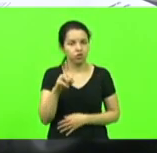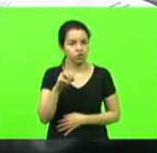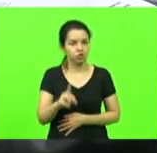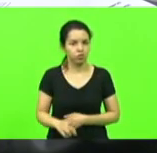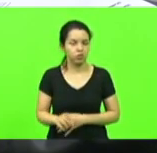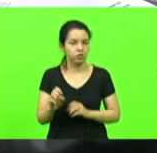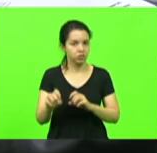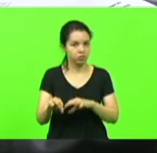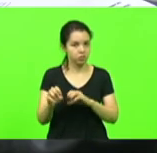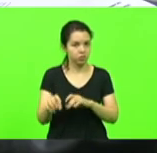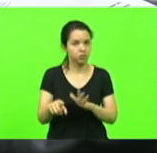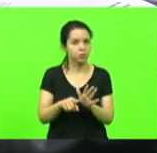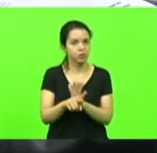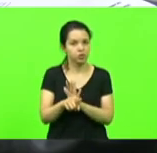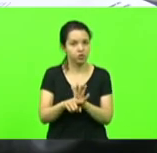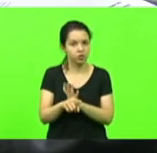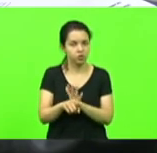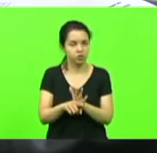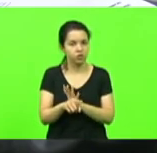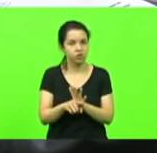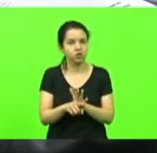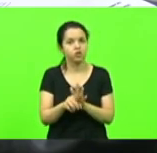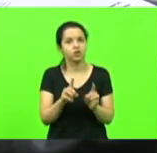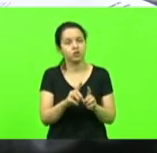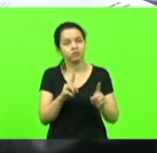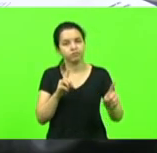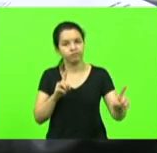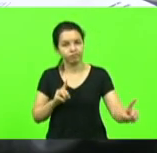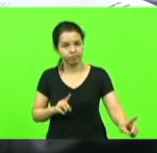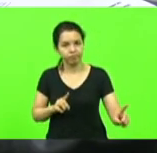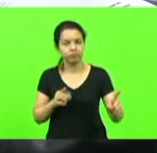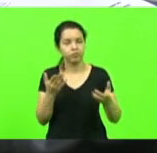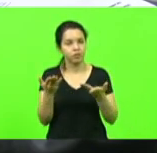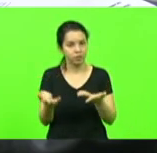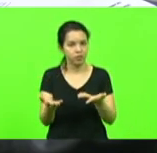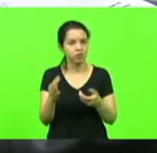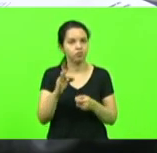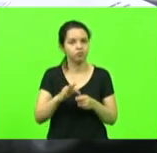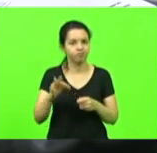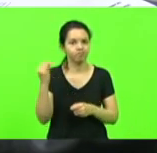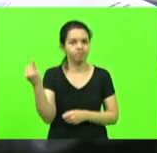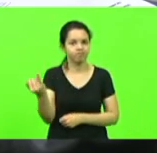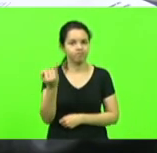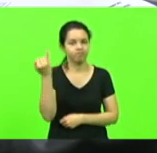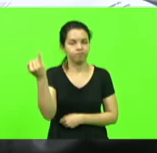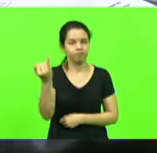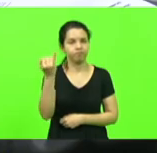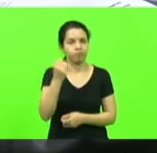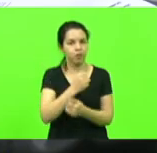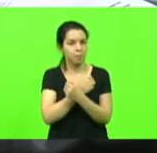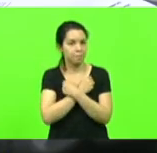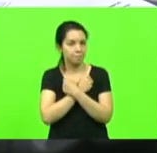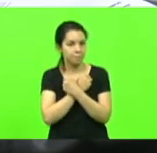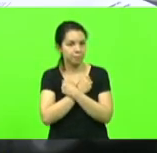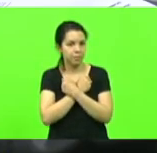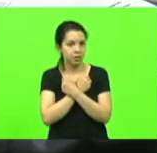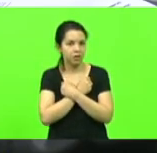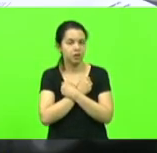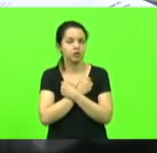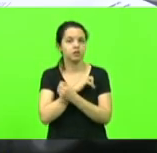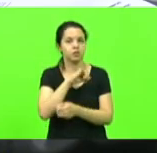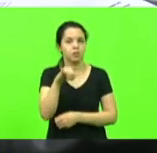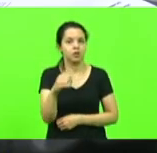pesquisa e extensão dessa importante instituição. Já de cara, mando um abraço para a